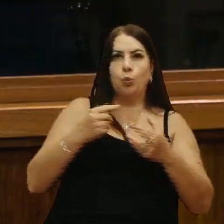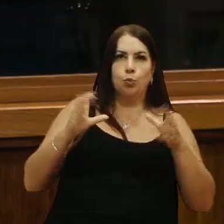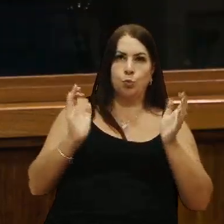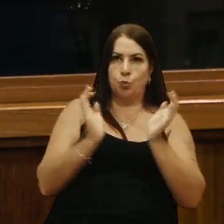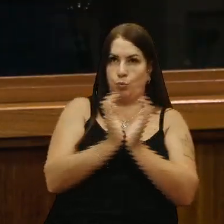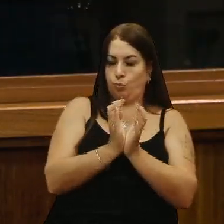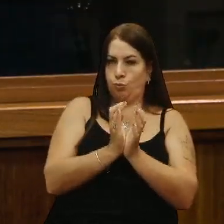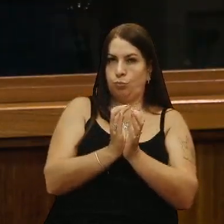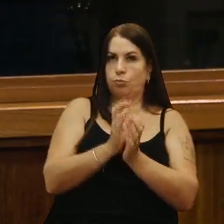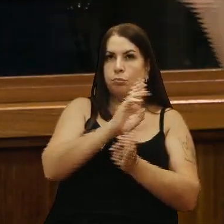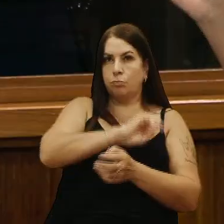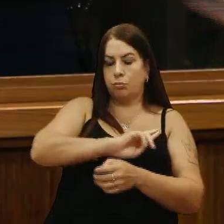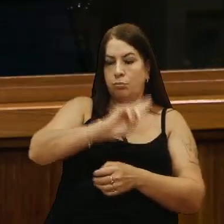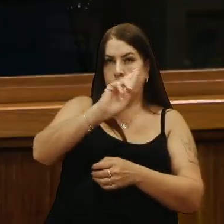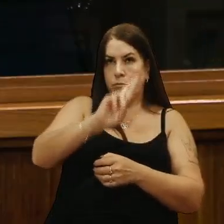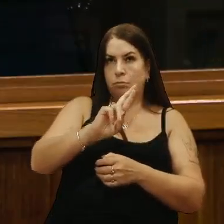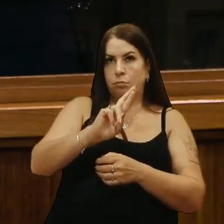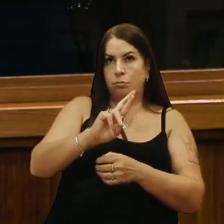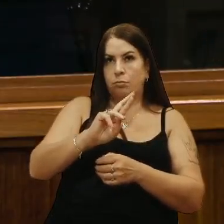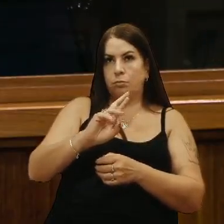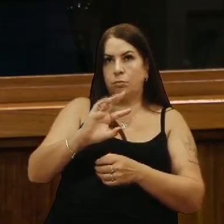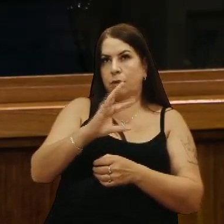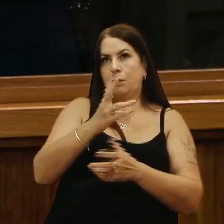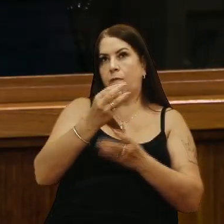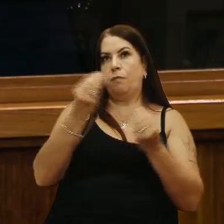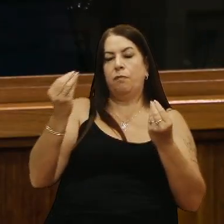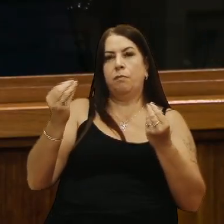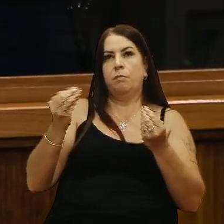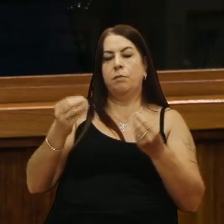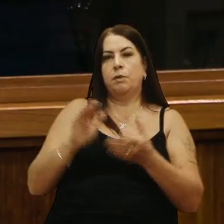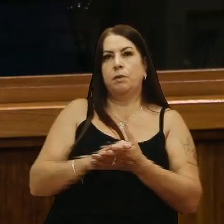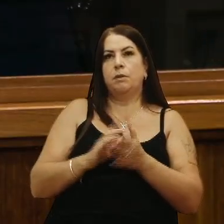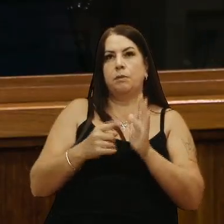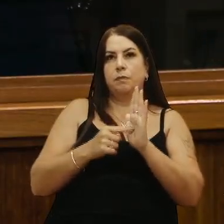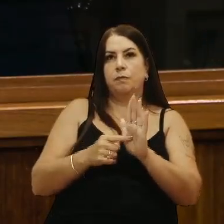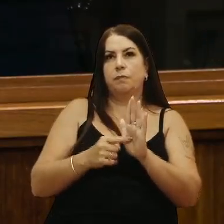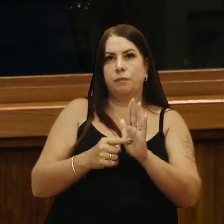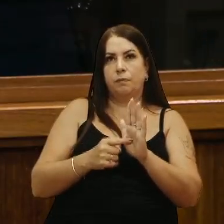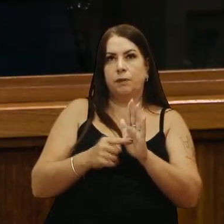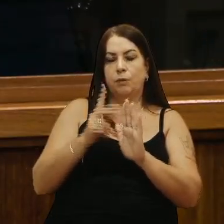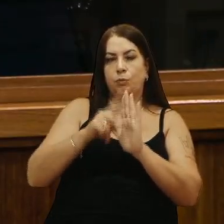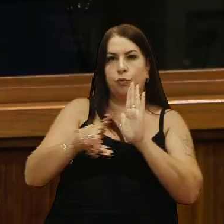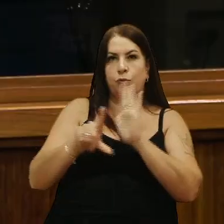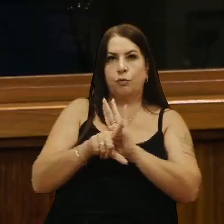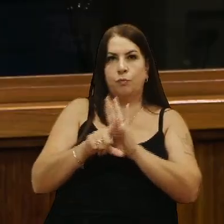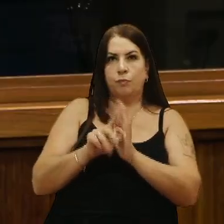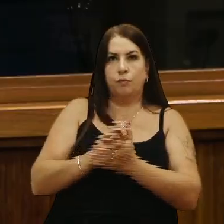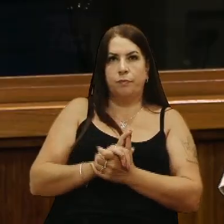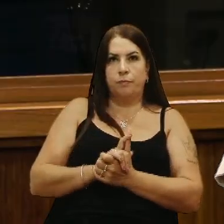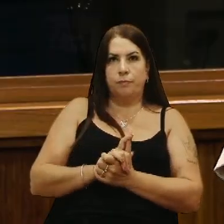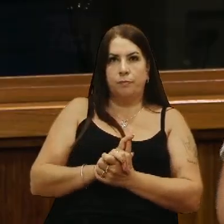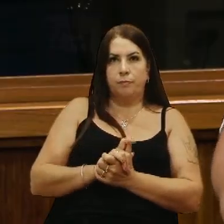rede, representantes, não foi uma grande ação, e apresentei o projeto de lei